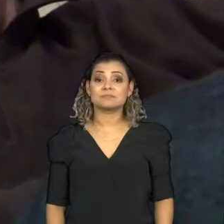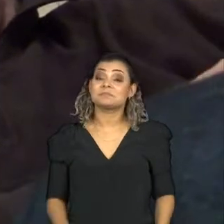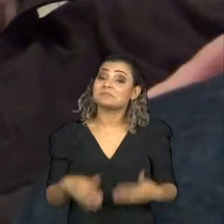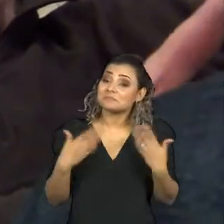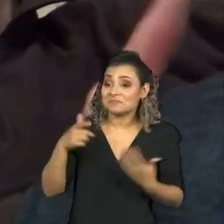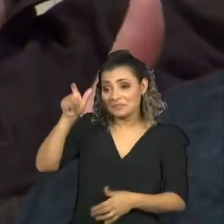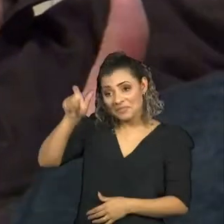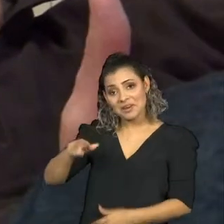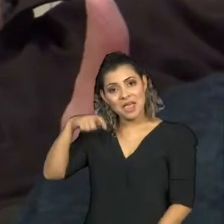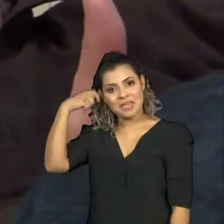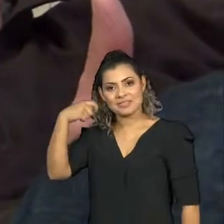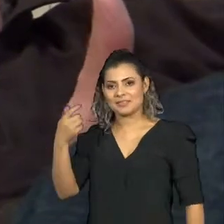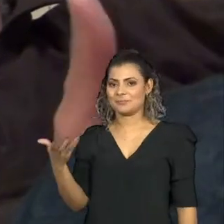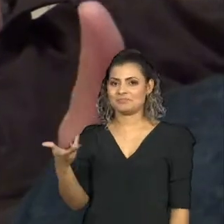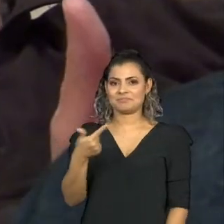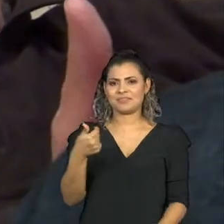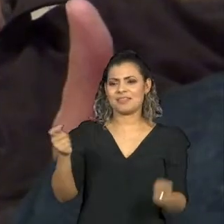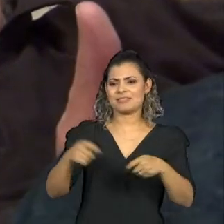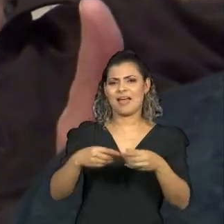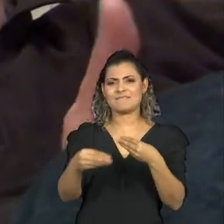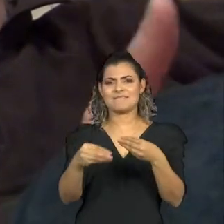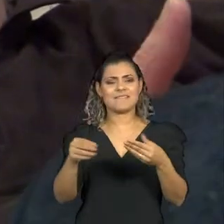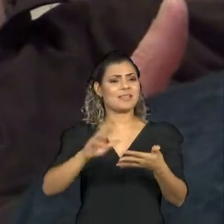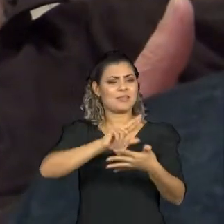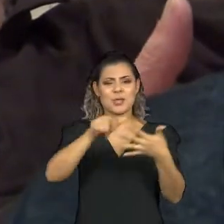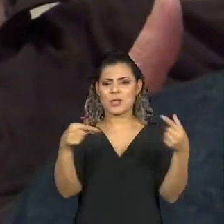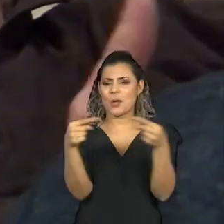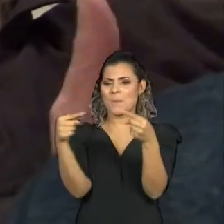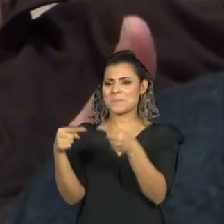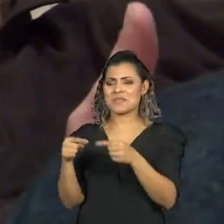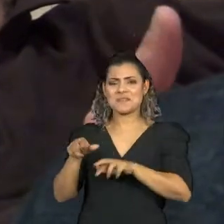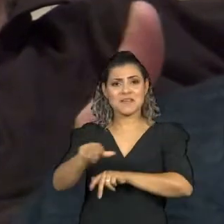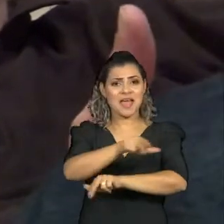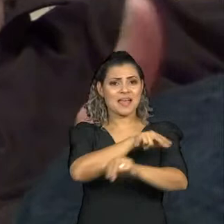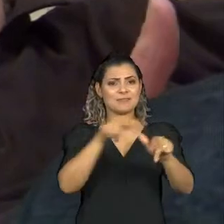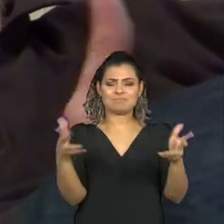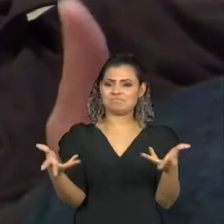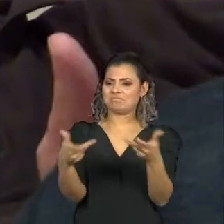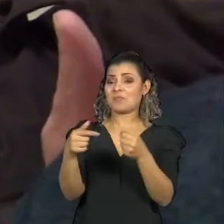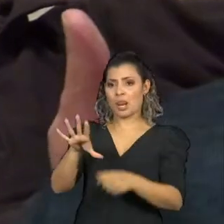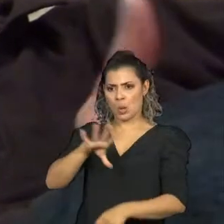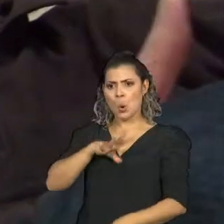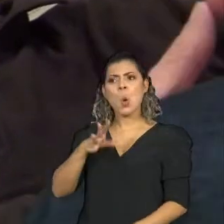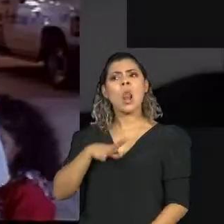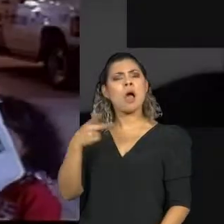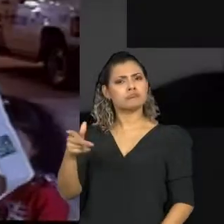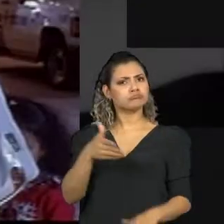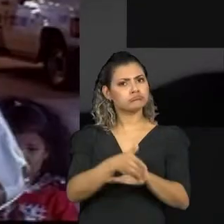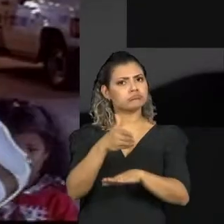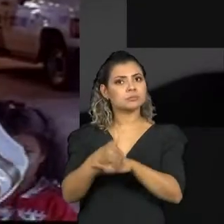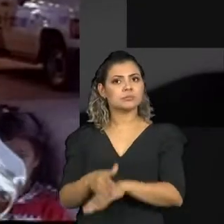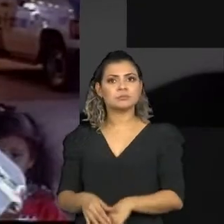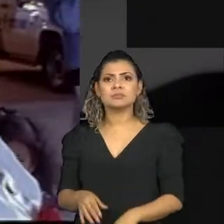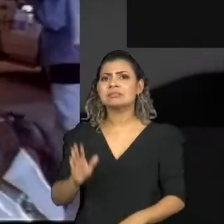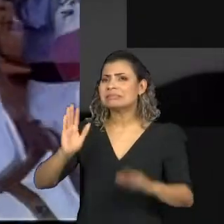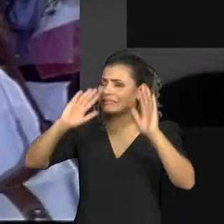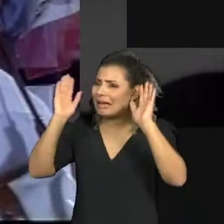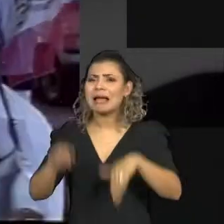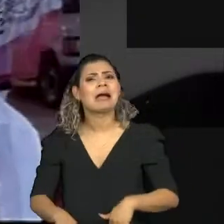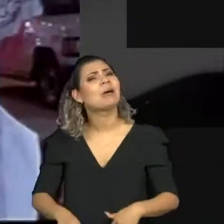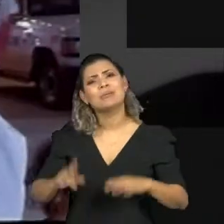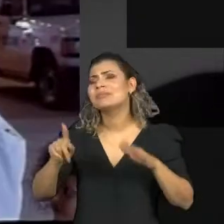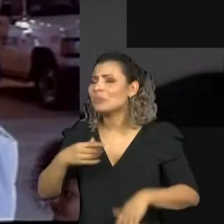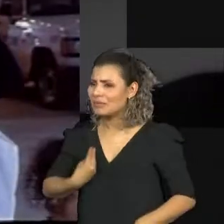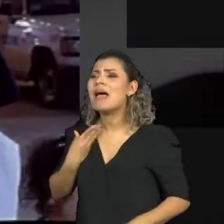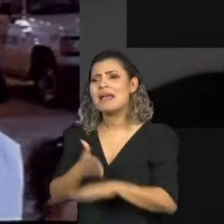atriz versátil, né? Estudiosa, arriscada, se arrisca, faz coisa. Não vem com cascata, não. Ele tá